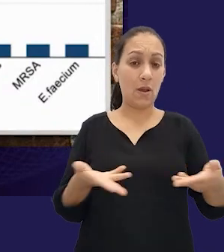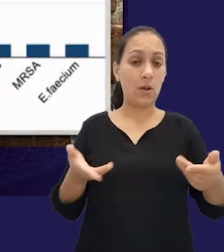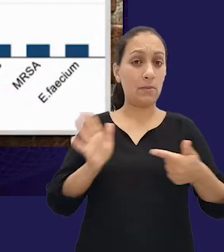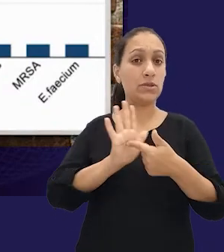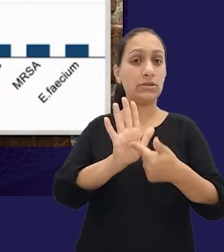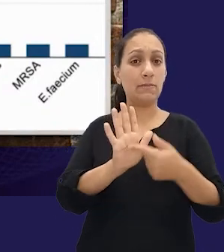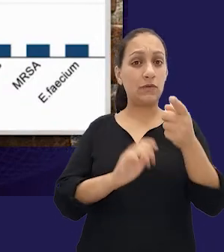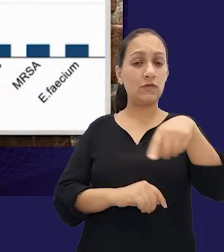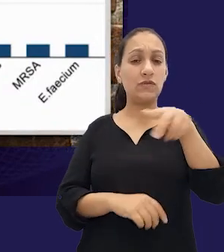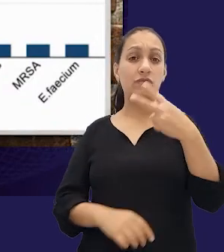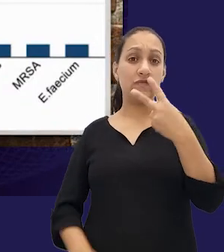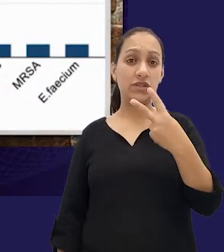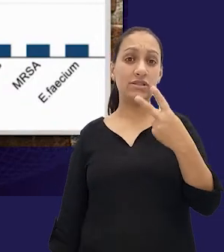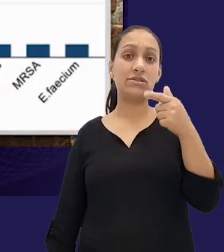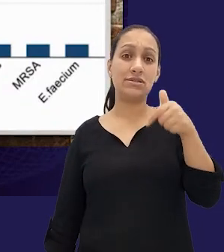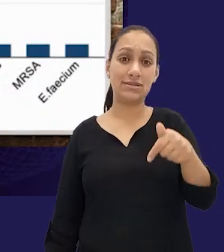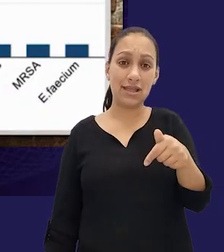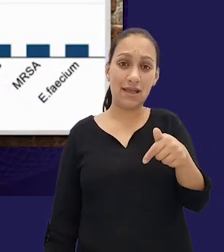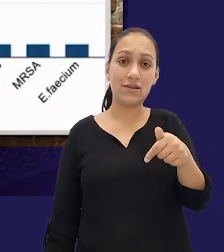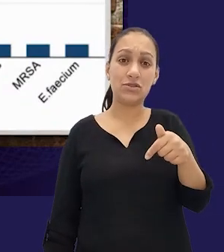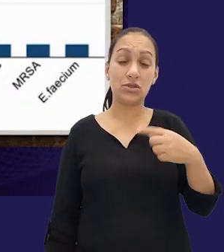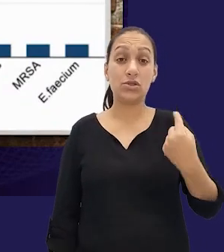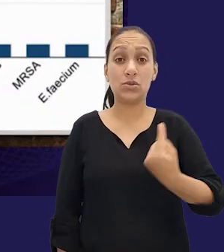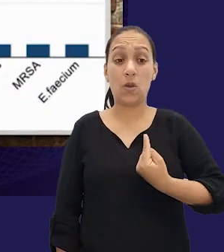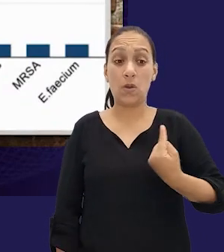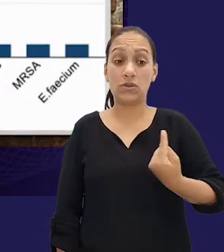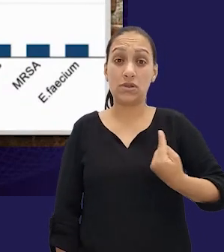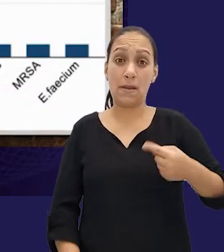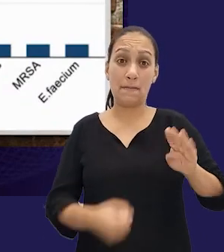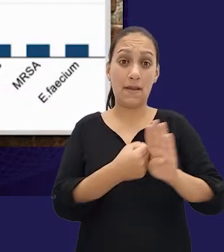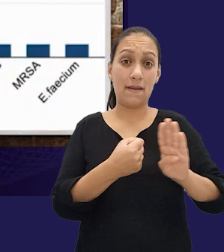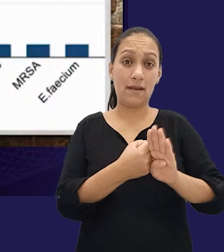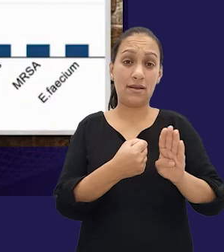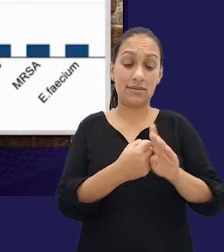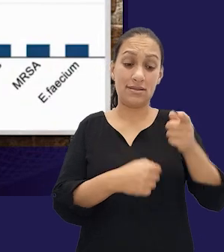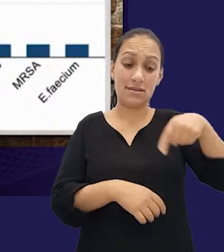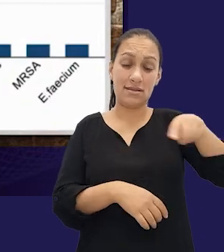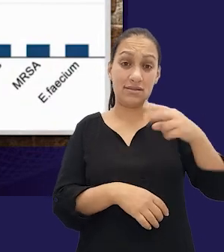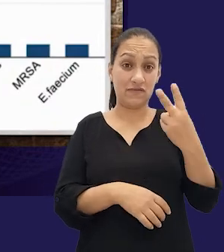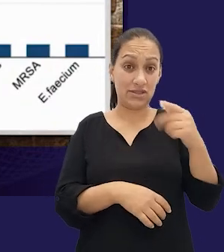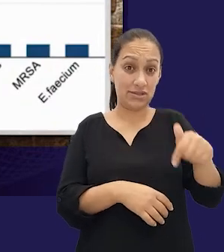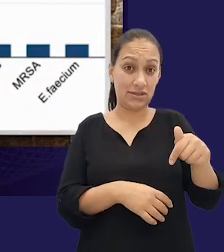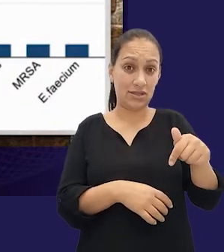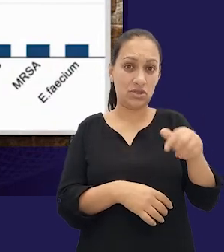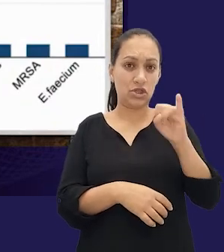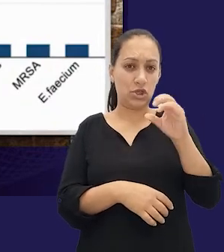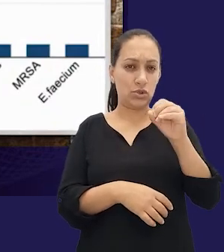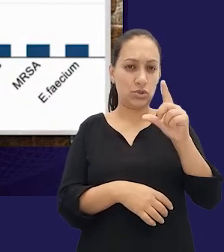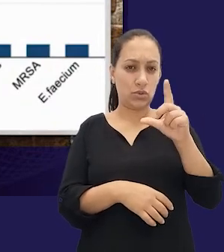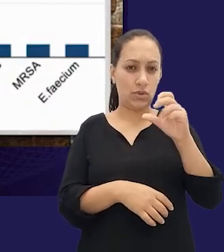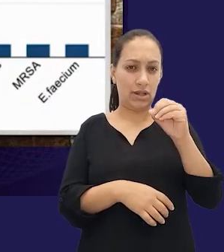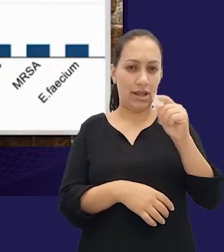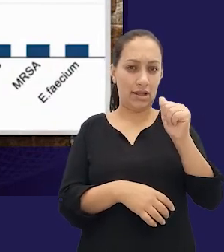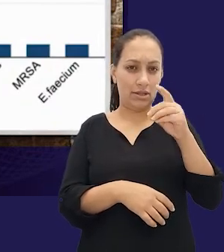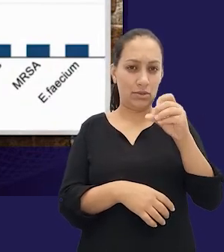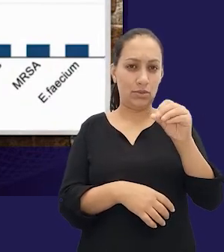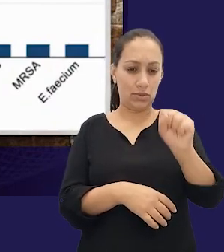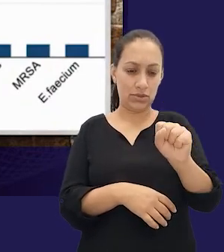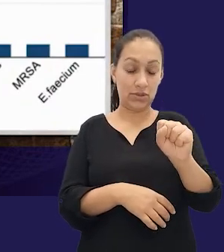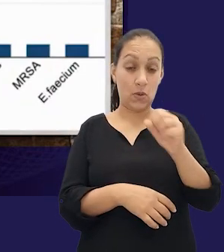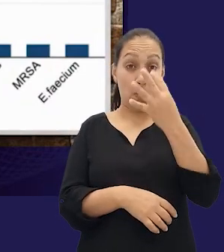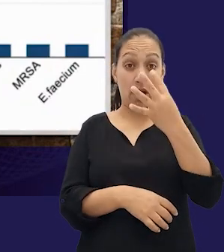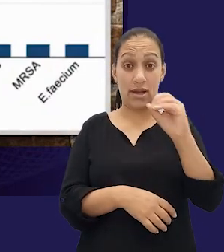você, gente, 27 isolados bacterianos, tá? E desses 27 isolados, 40% eram